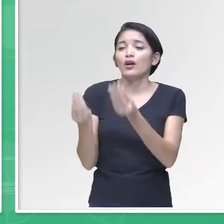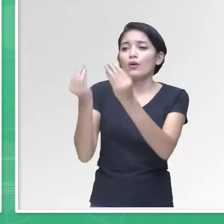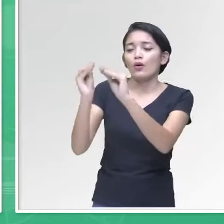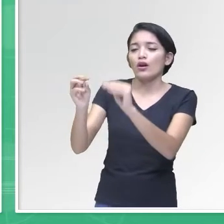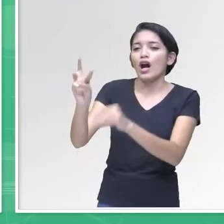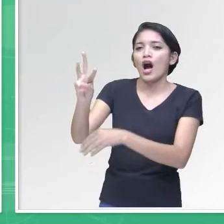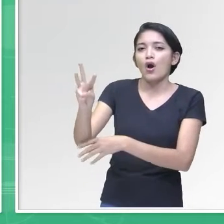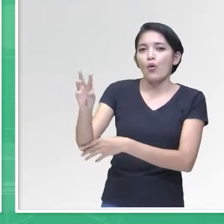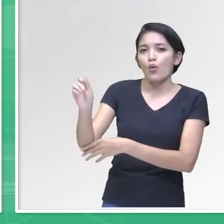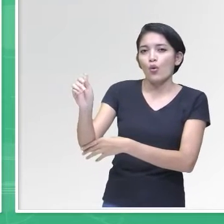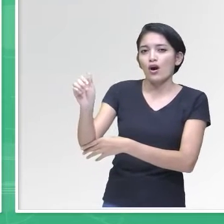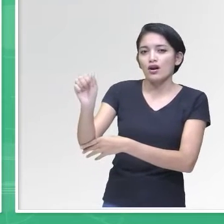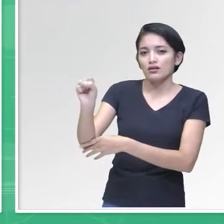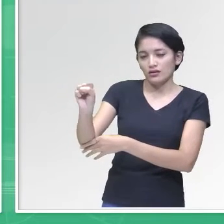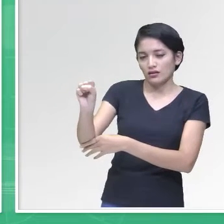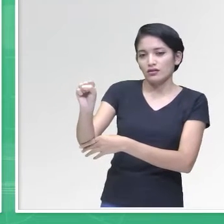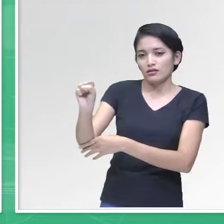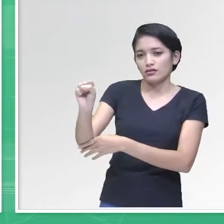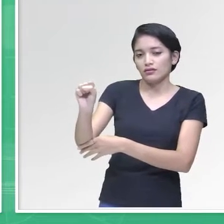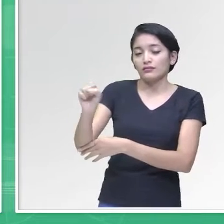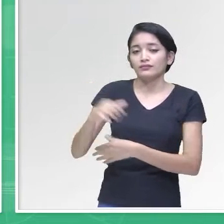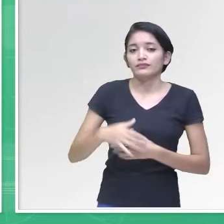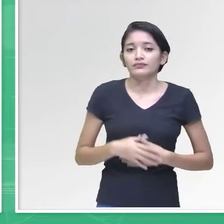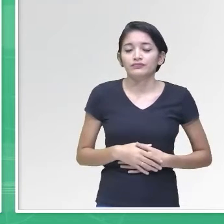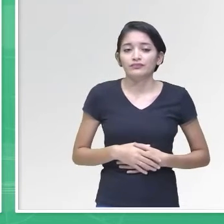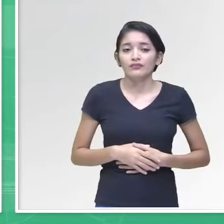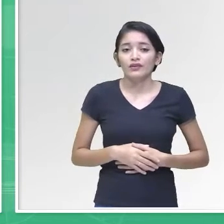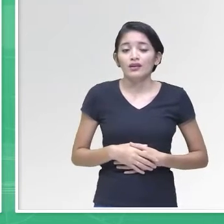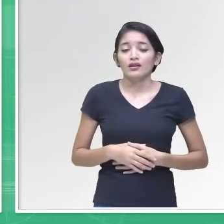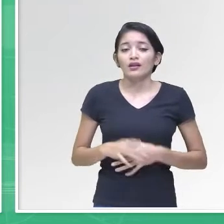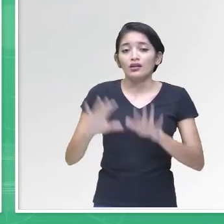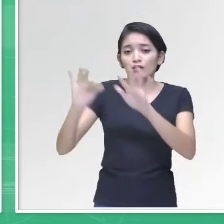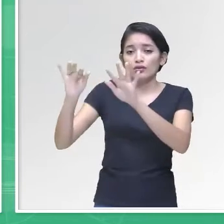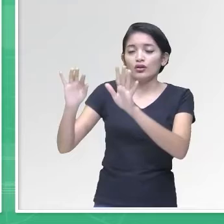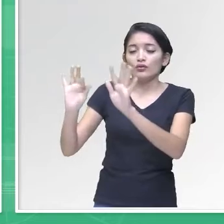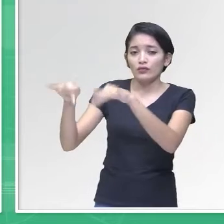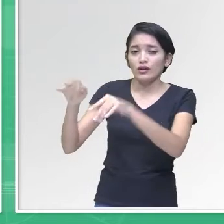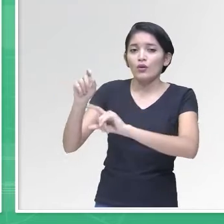ser was, e aqui vai ser o quê?